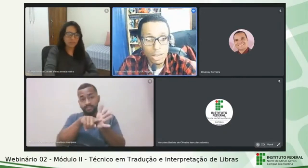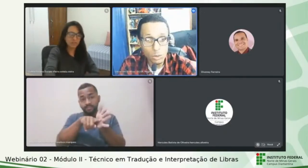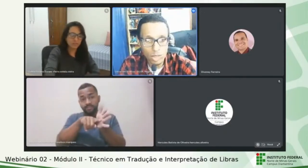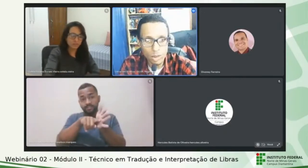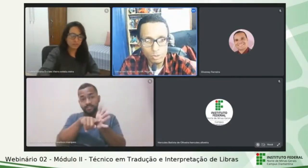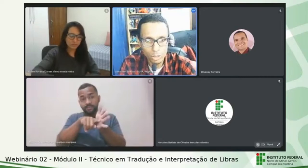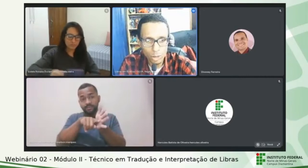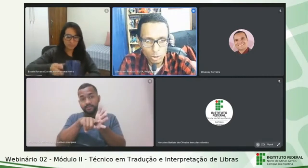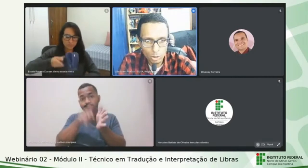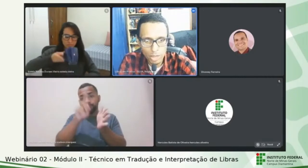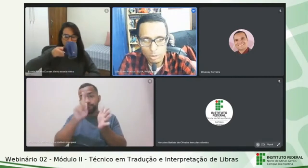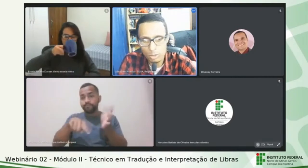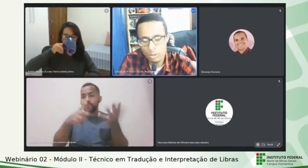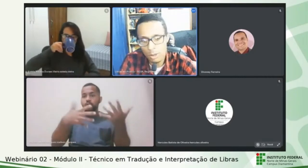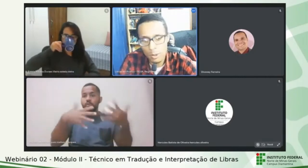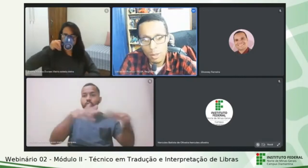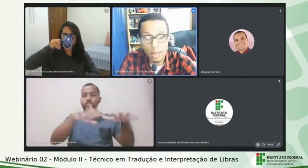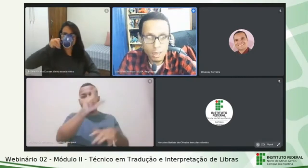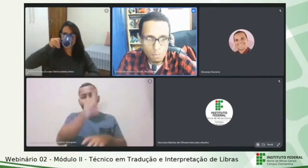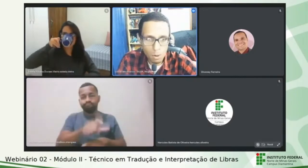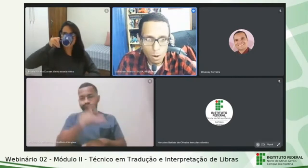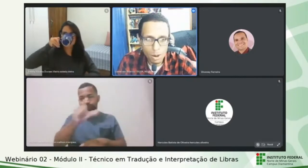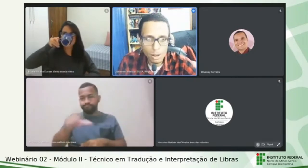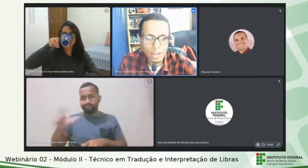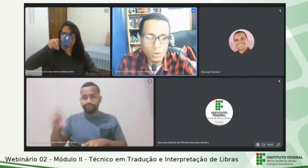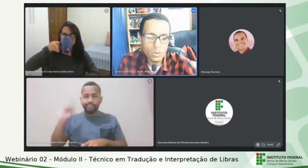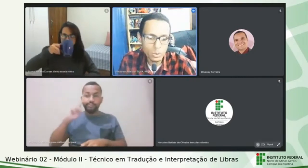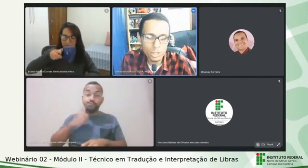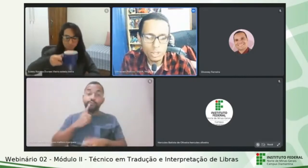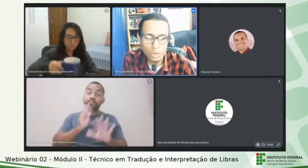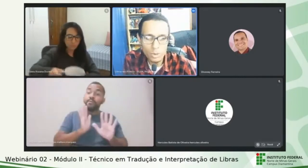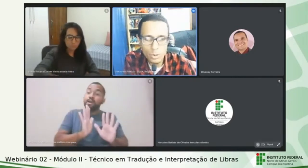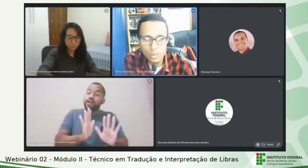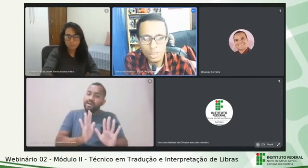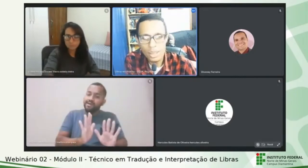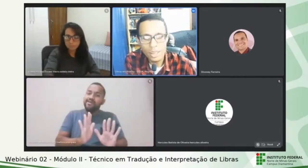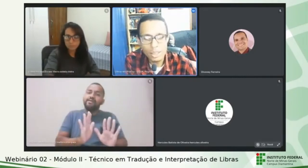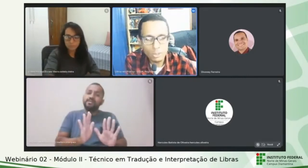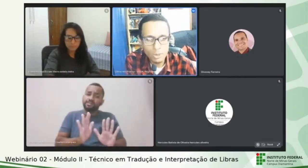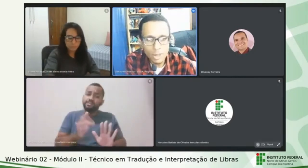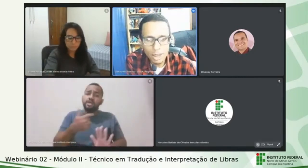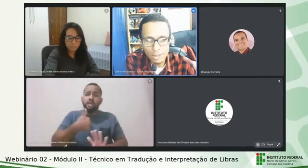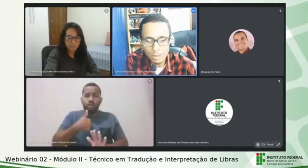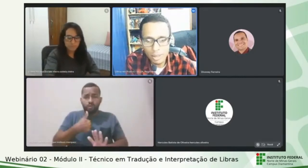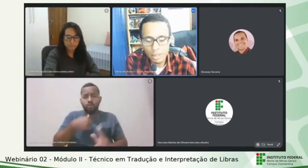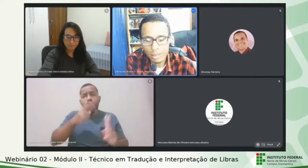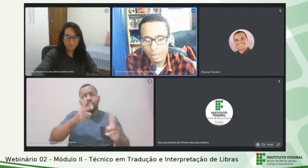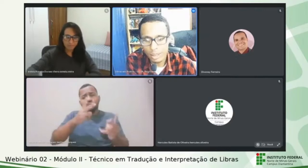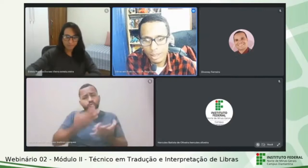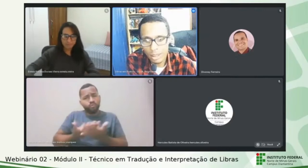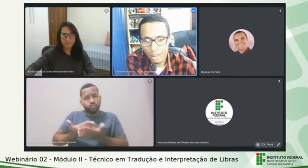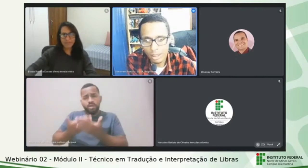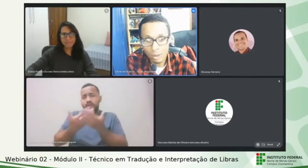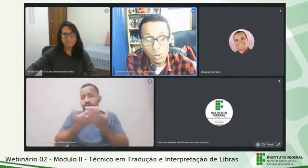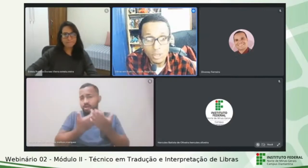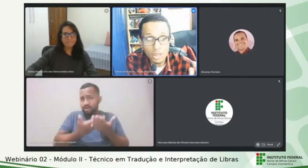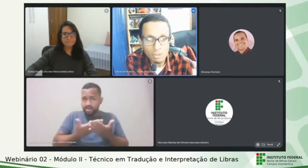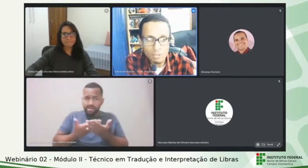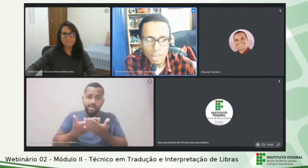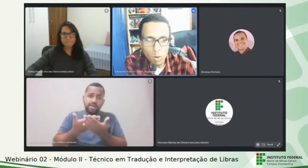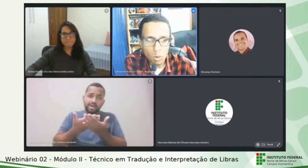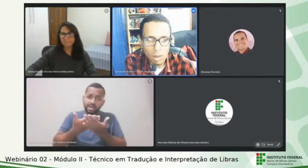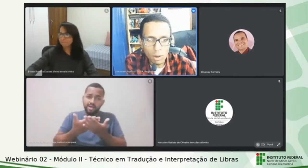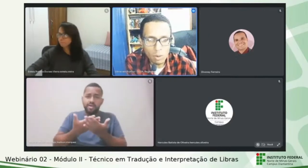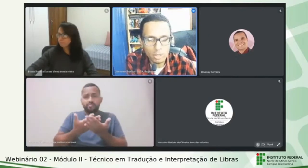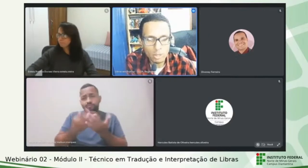na inclusão dos sujeitos. Embora eu continue estudando, né, ou